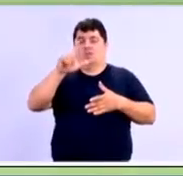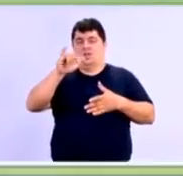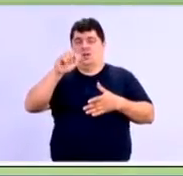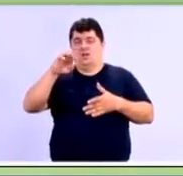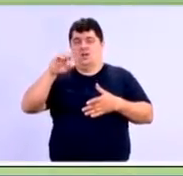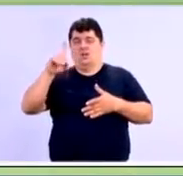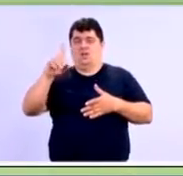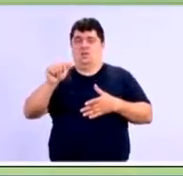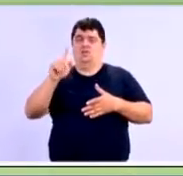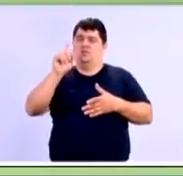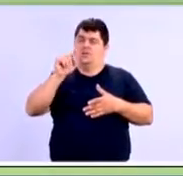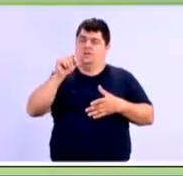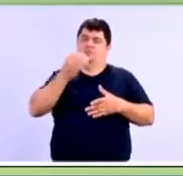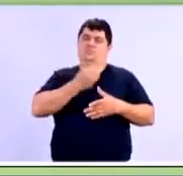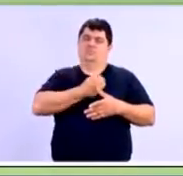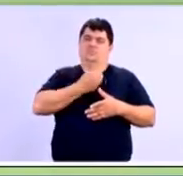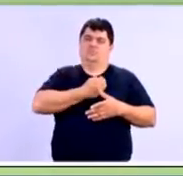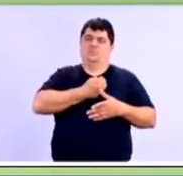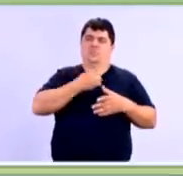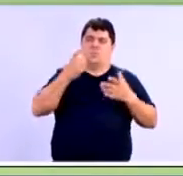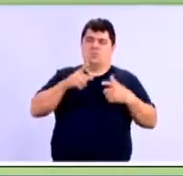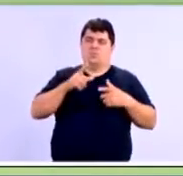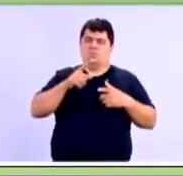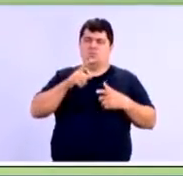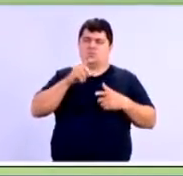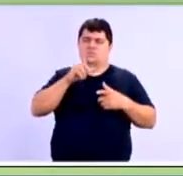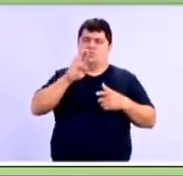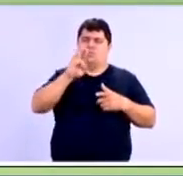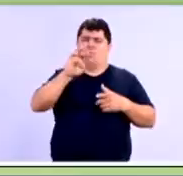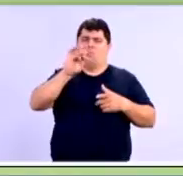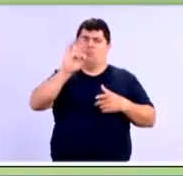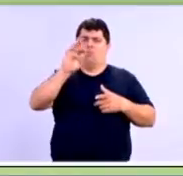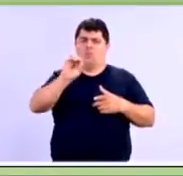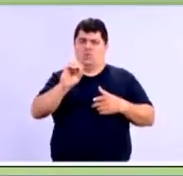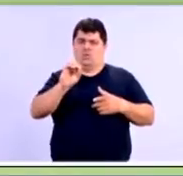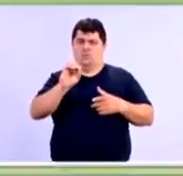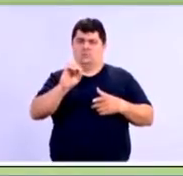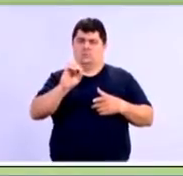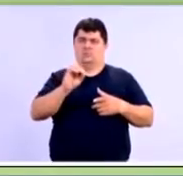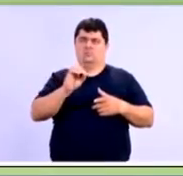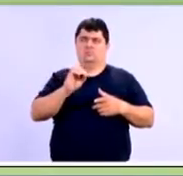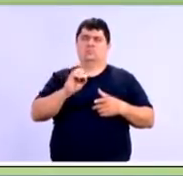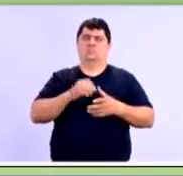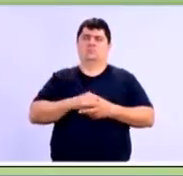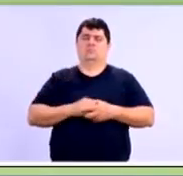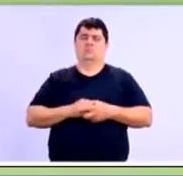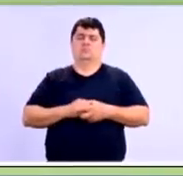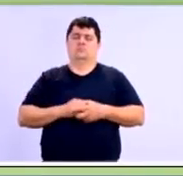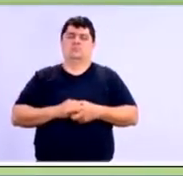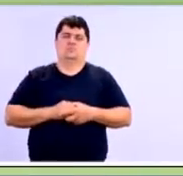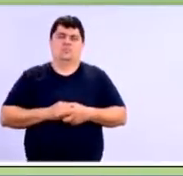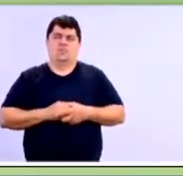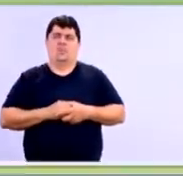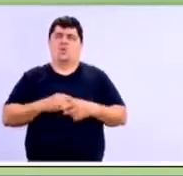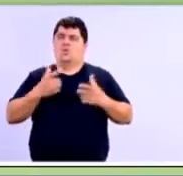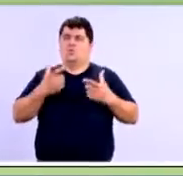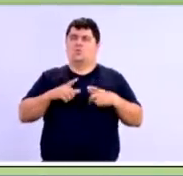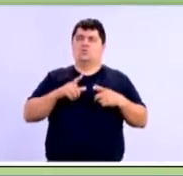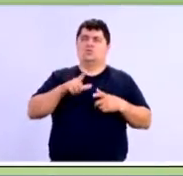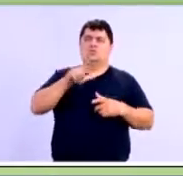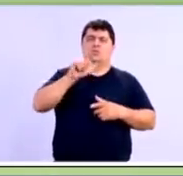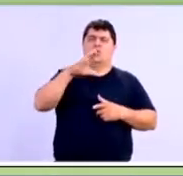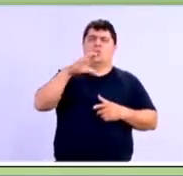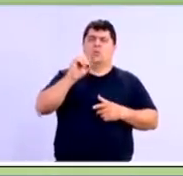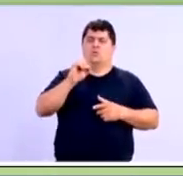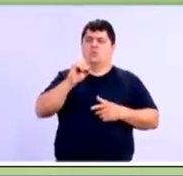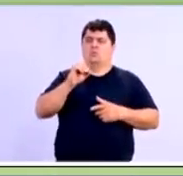líquida. Está aqui. E onde está meu resultado bruto? Olha aqui, ó. Resultado bruto. E onde está meu lucro